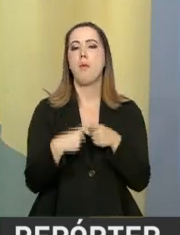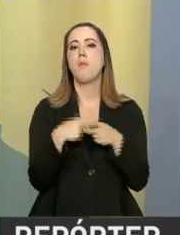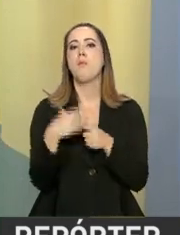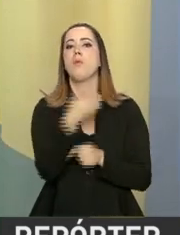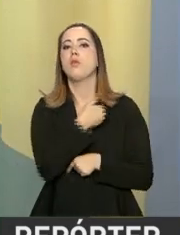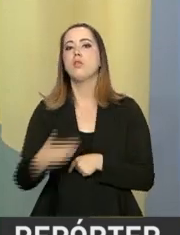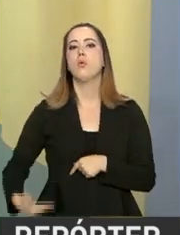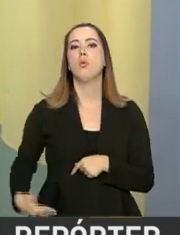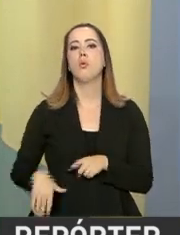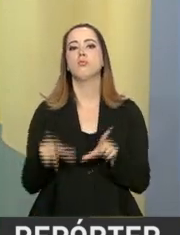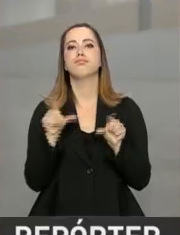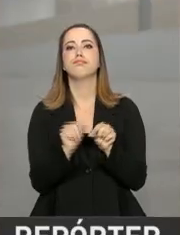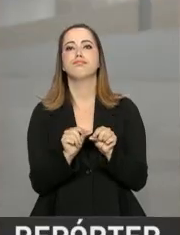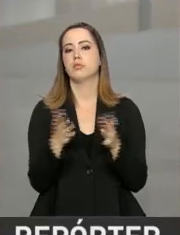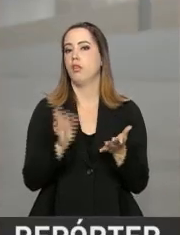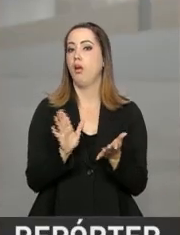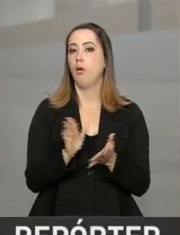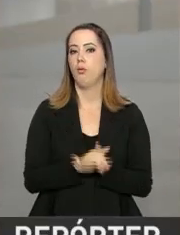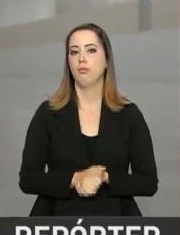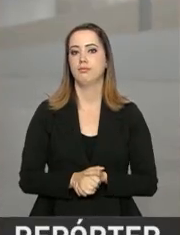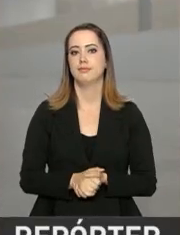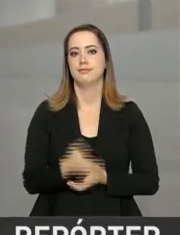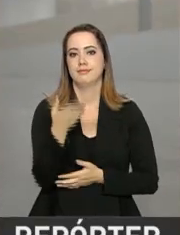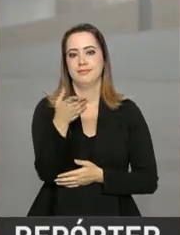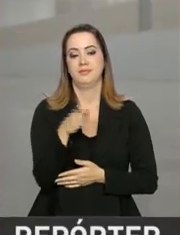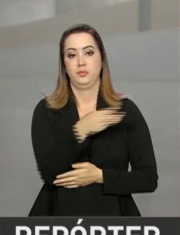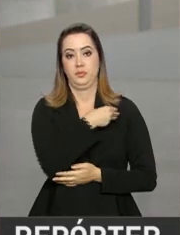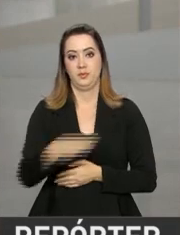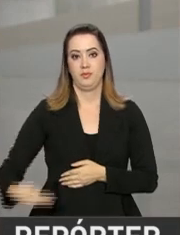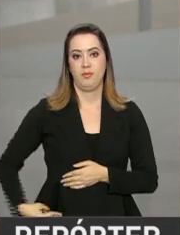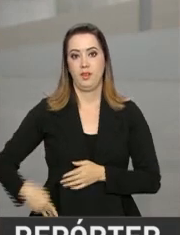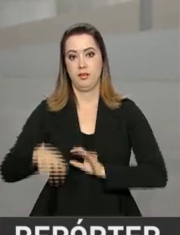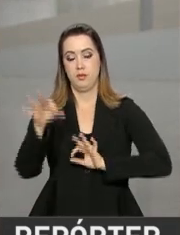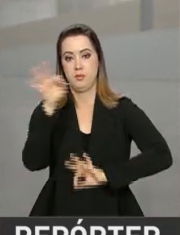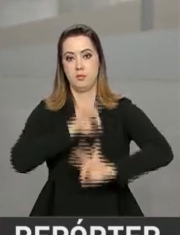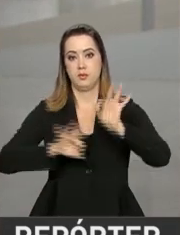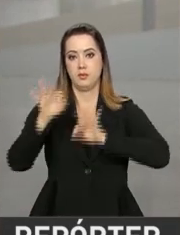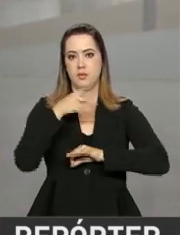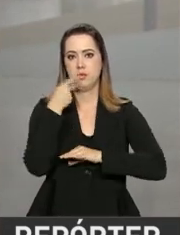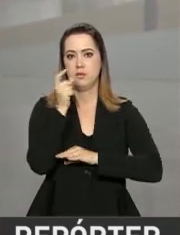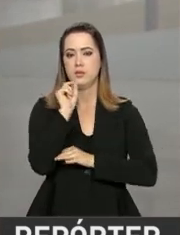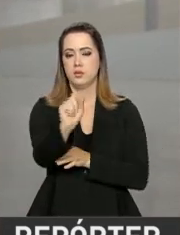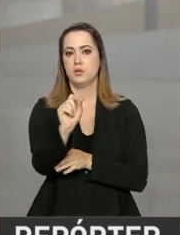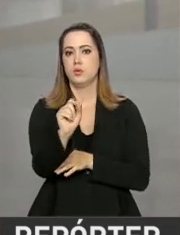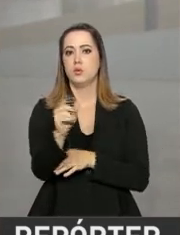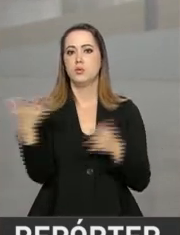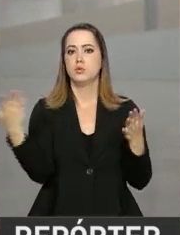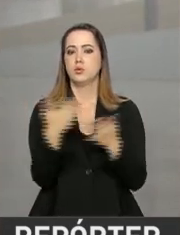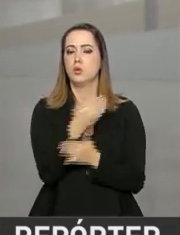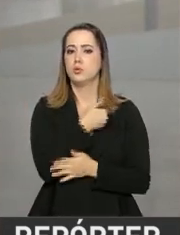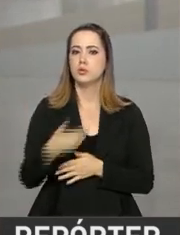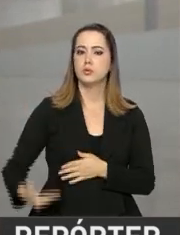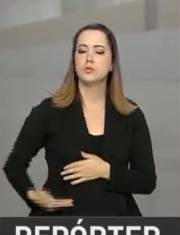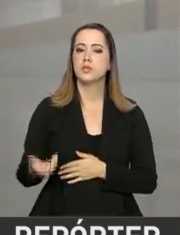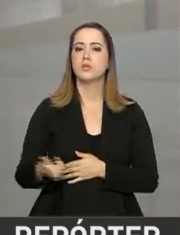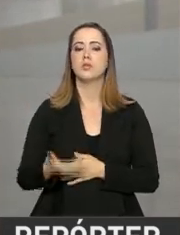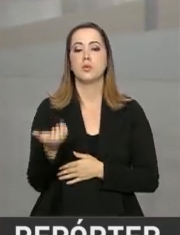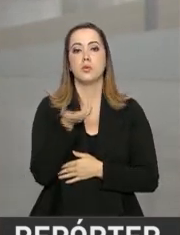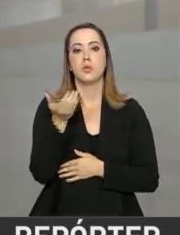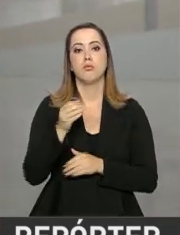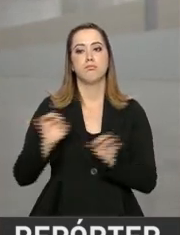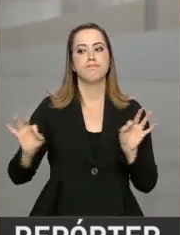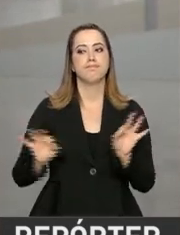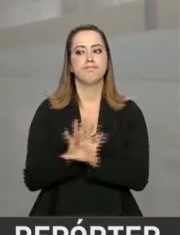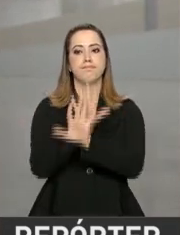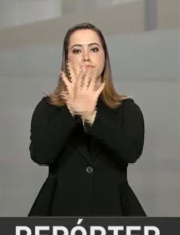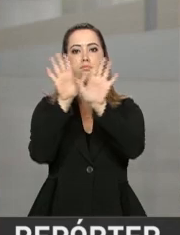público não irá fazê-lo? Já o ministro do Planejamento afirmou que o foco é aumentar a transparência e a competitividade